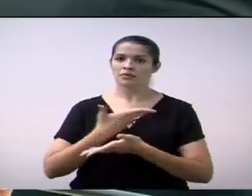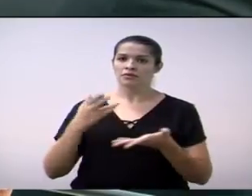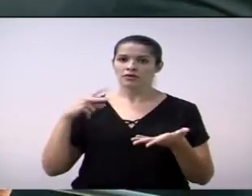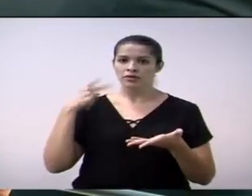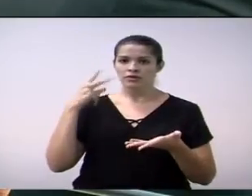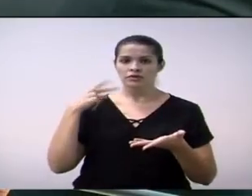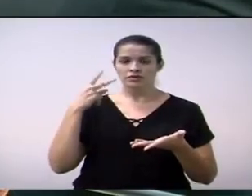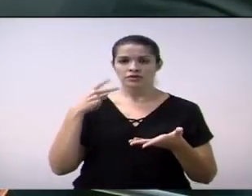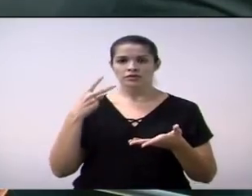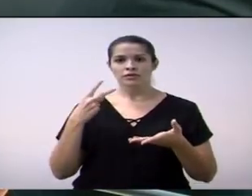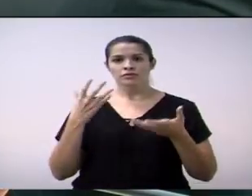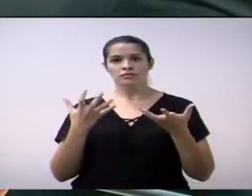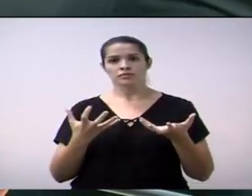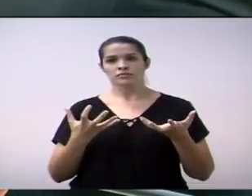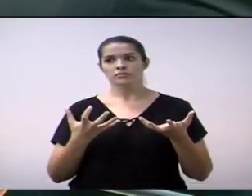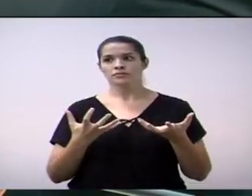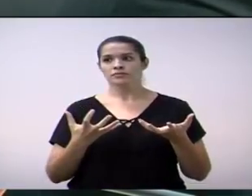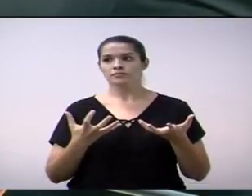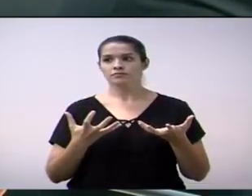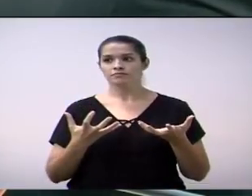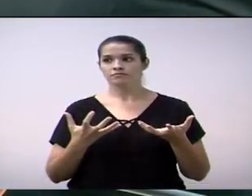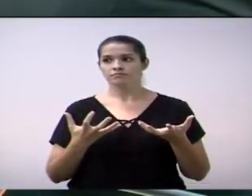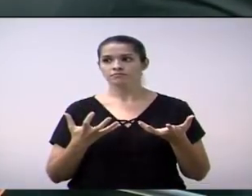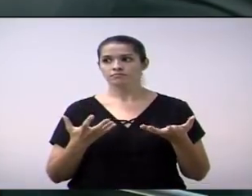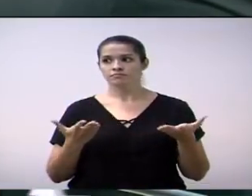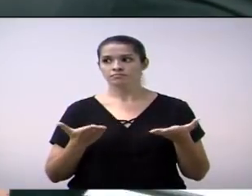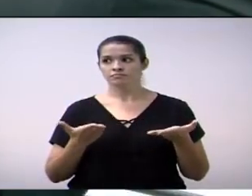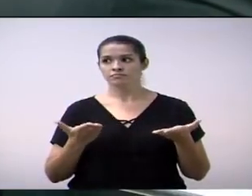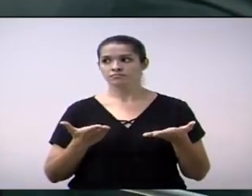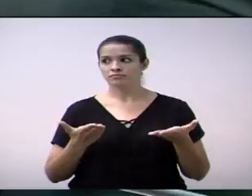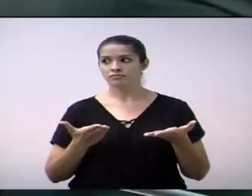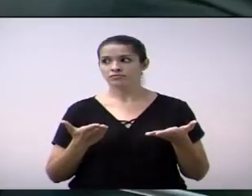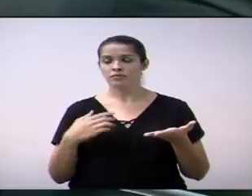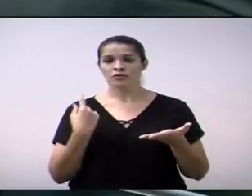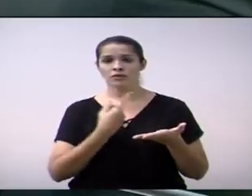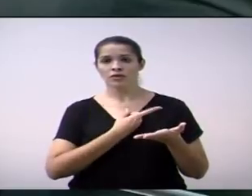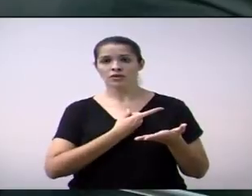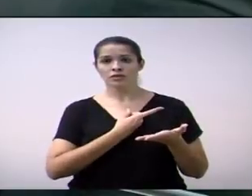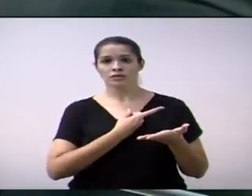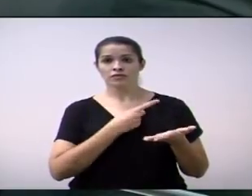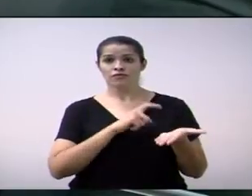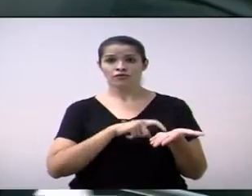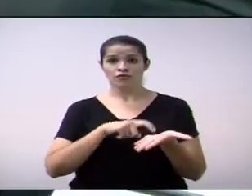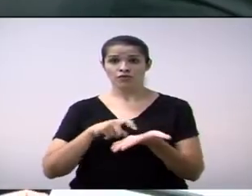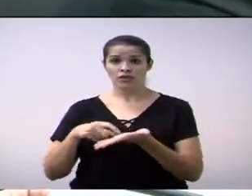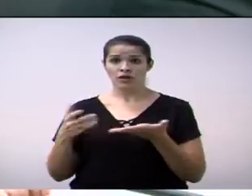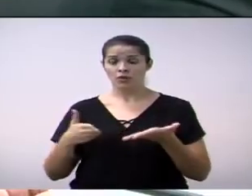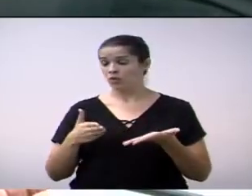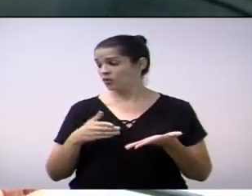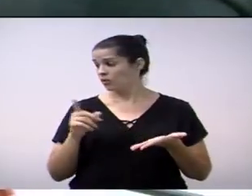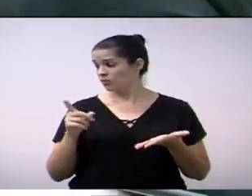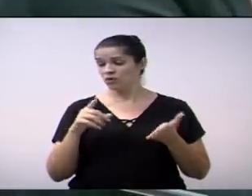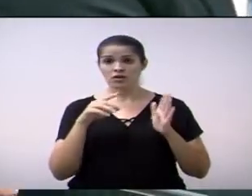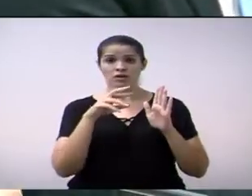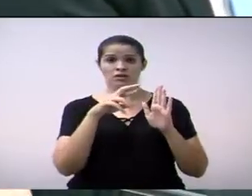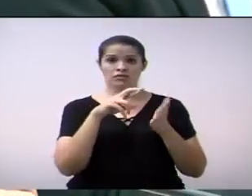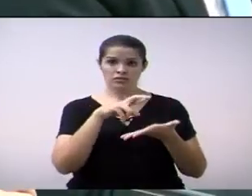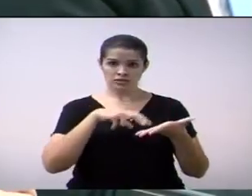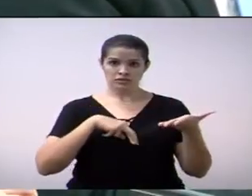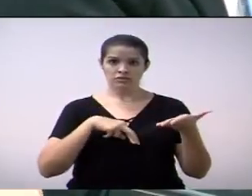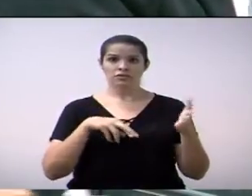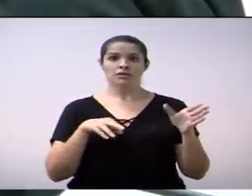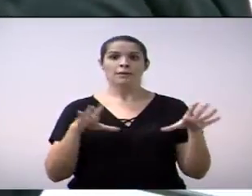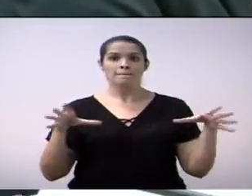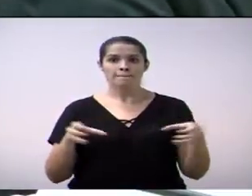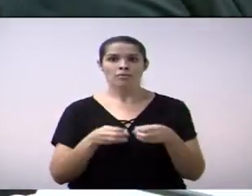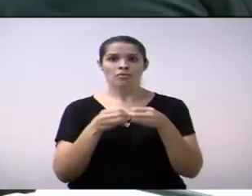de apreciação do plenário a possibilidade de votarmos, então, os requerimentos e as moções em bloco.